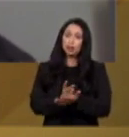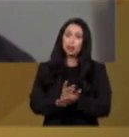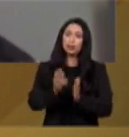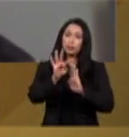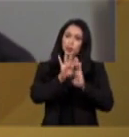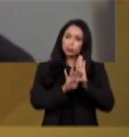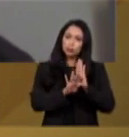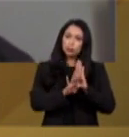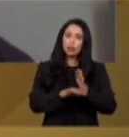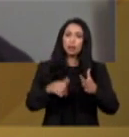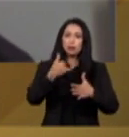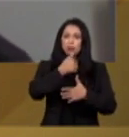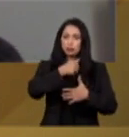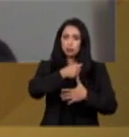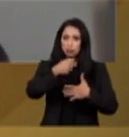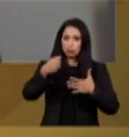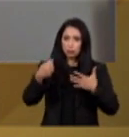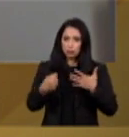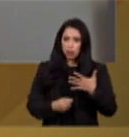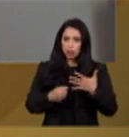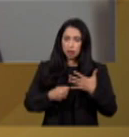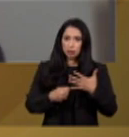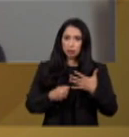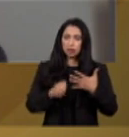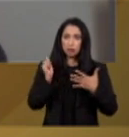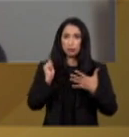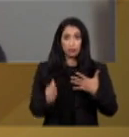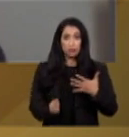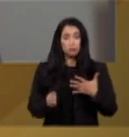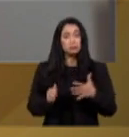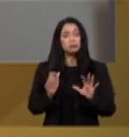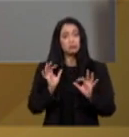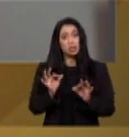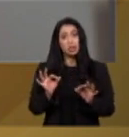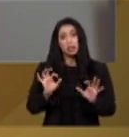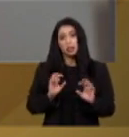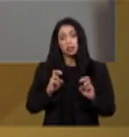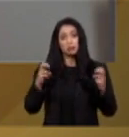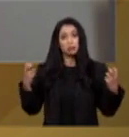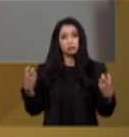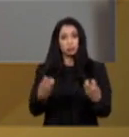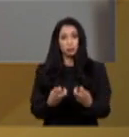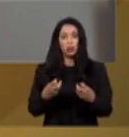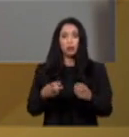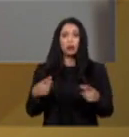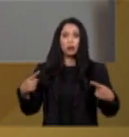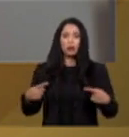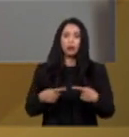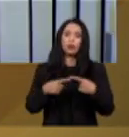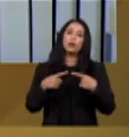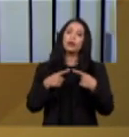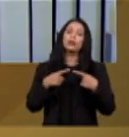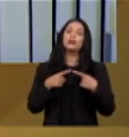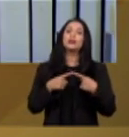súmula vinculante, evidentemente, se o colegiado concordar.